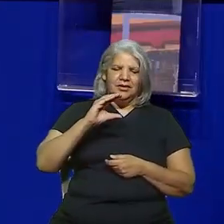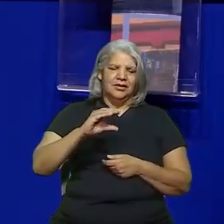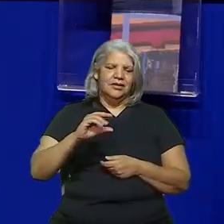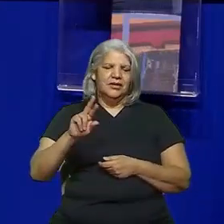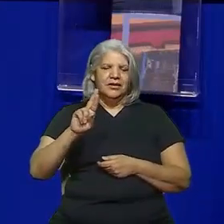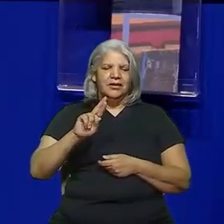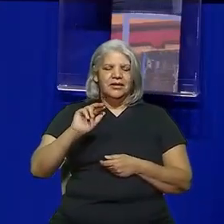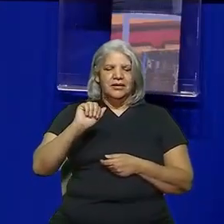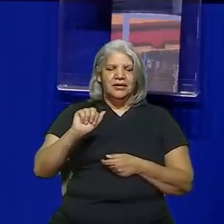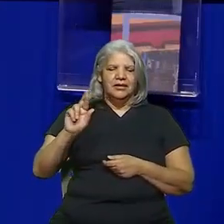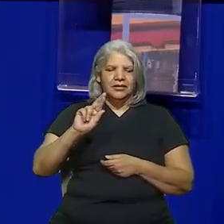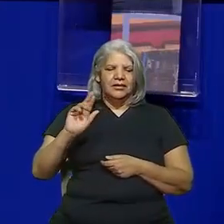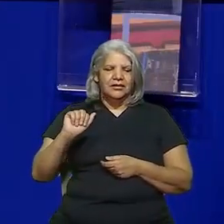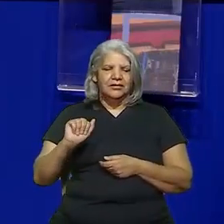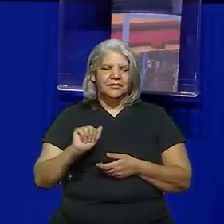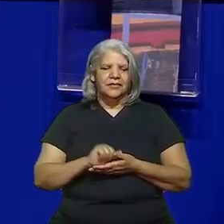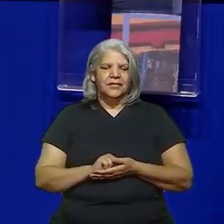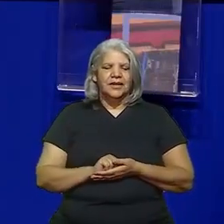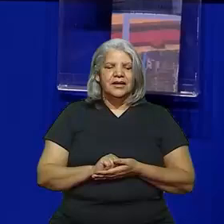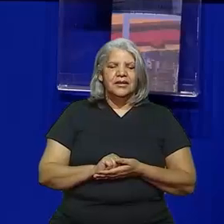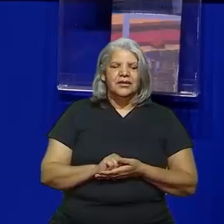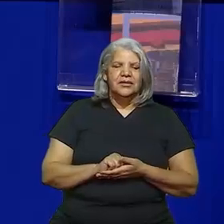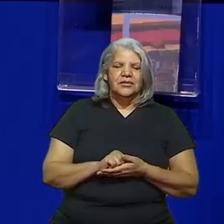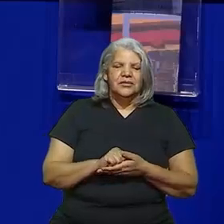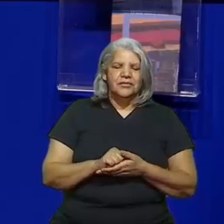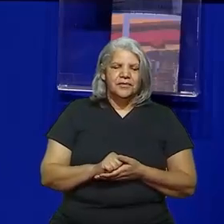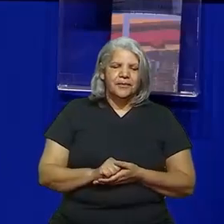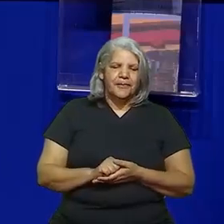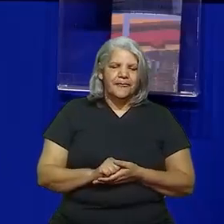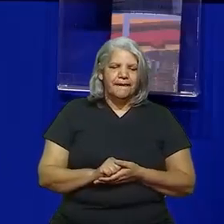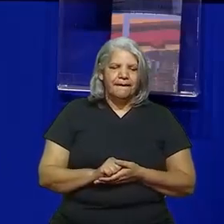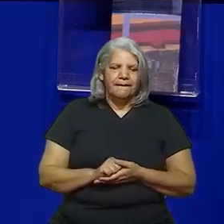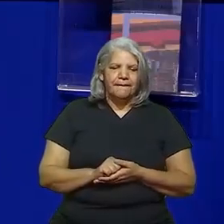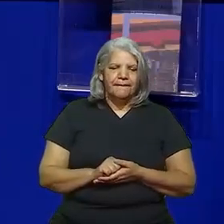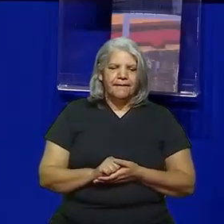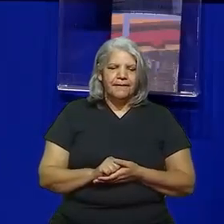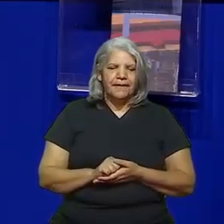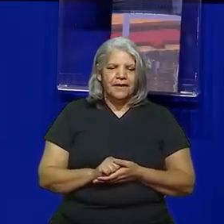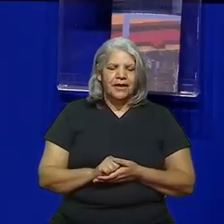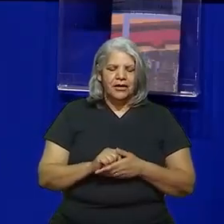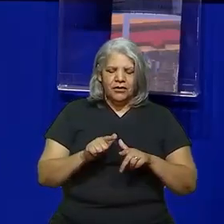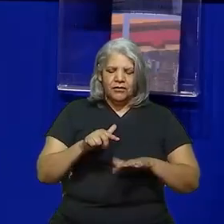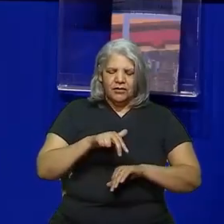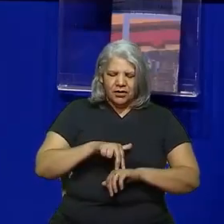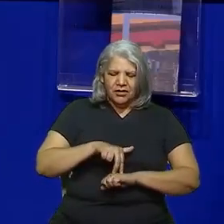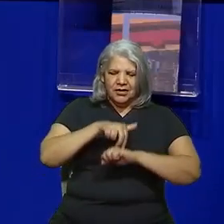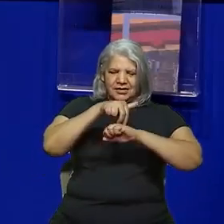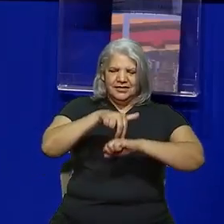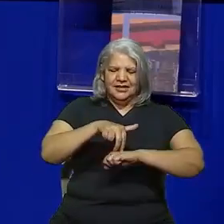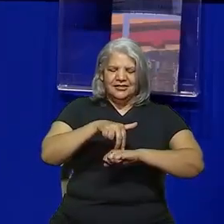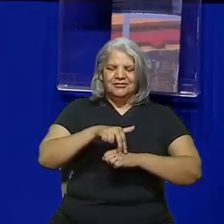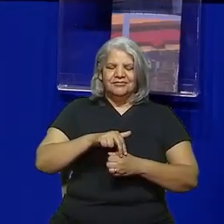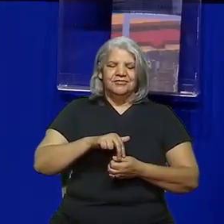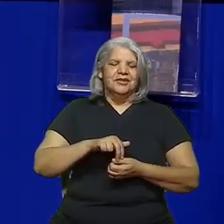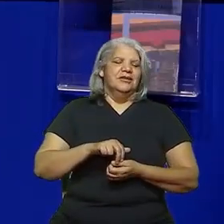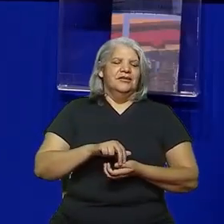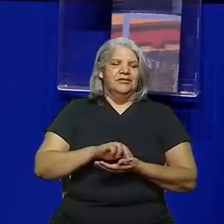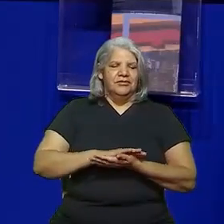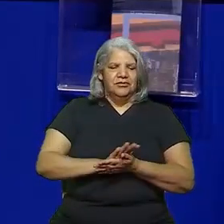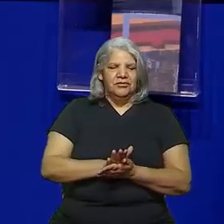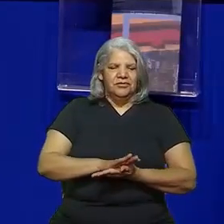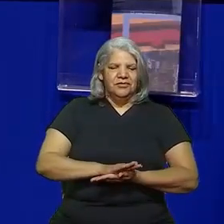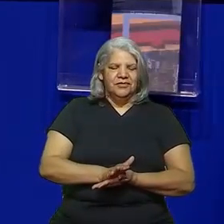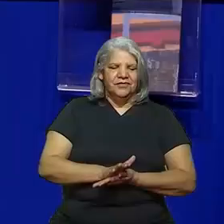Scharf foi a mulher do Marighella durante muitos anos, o maior resistente à ditadura que teve no Brasil. Então